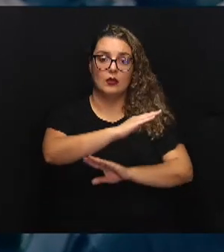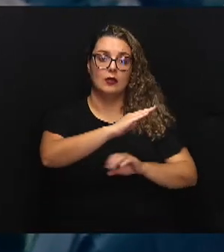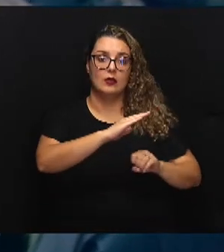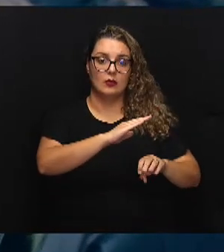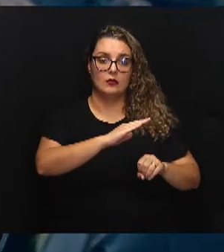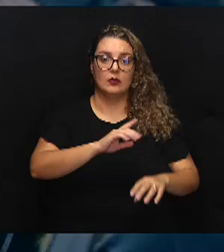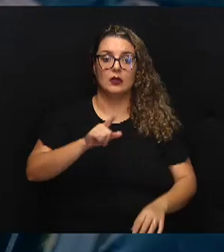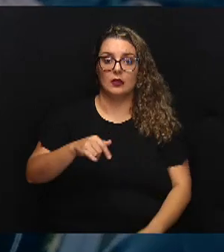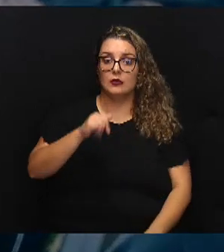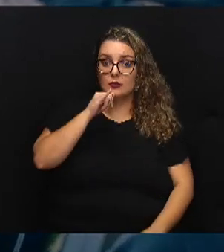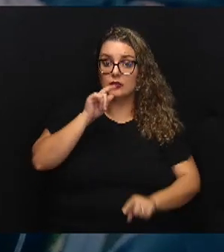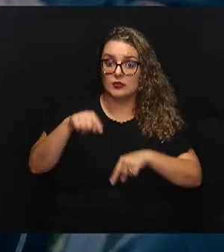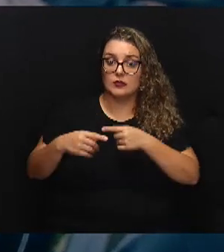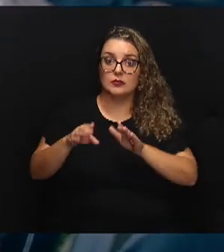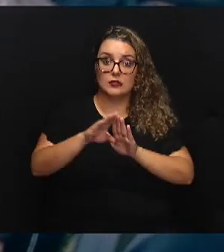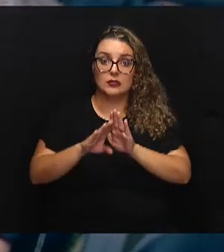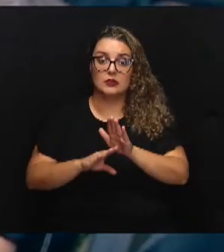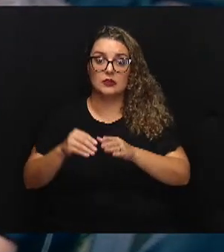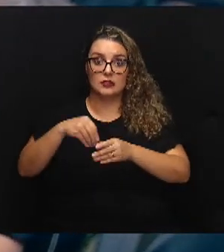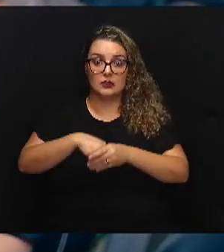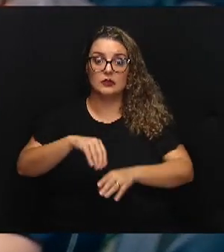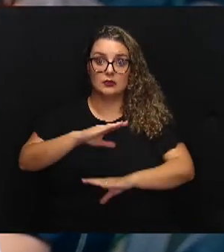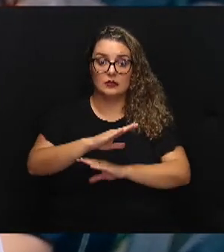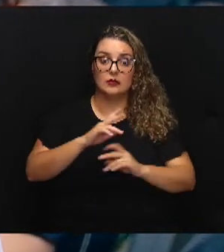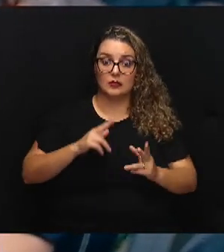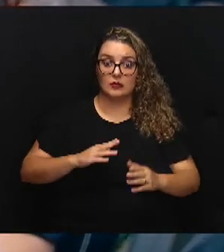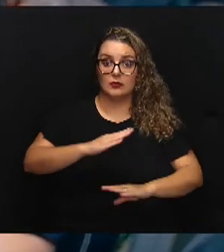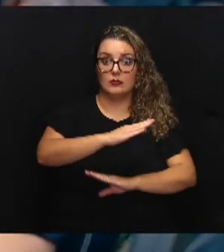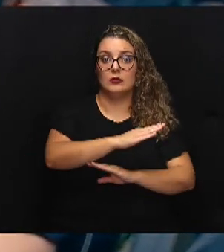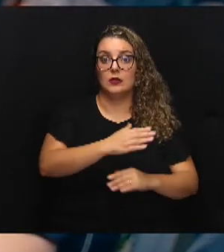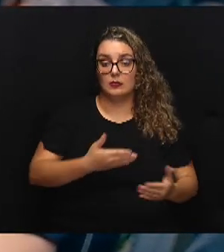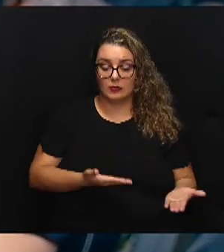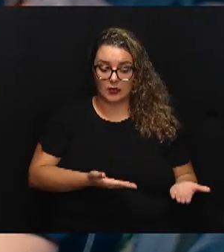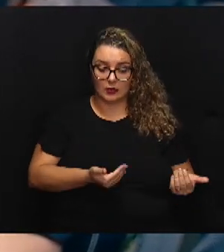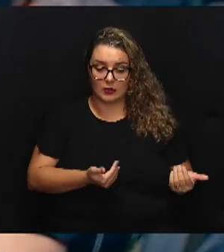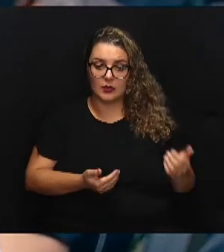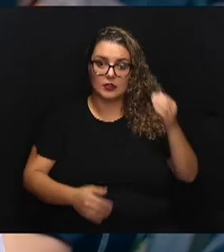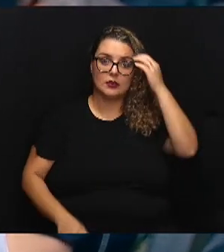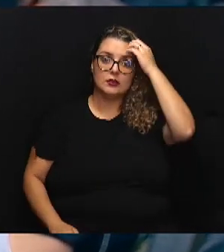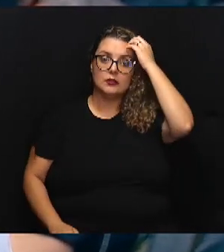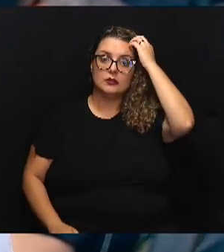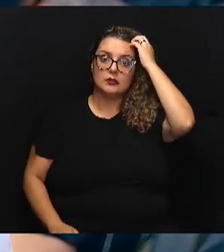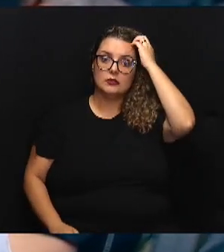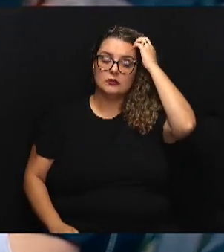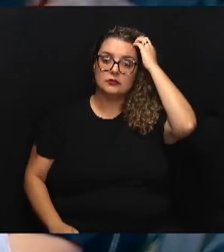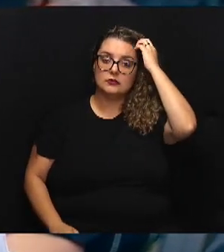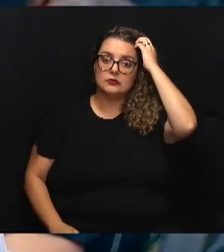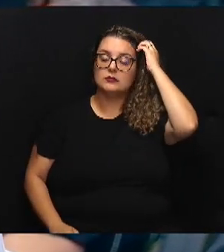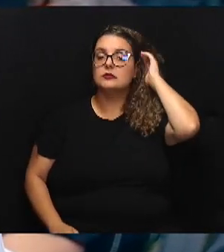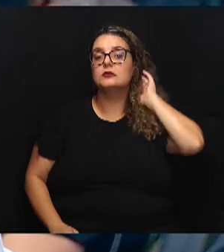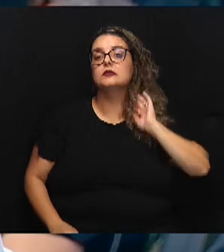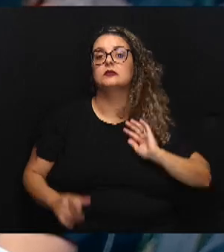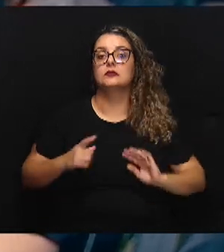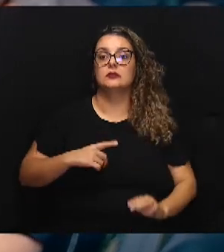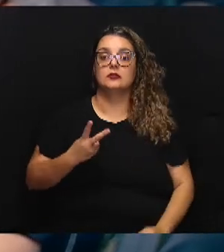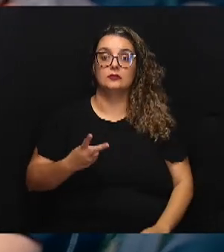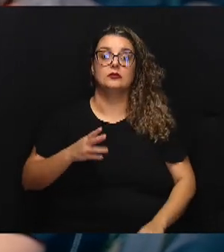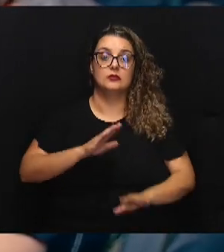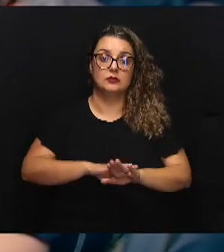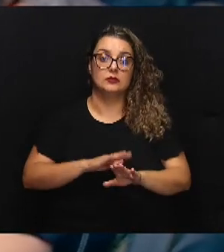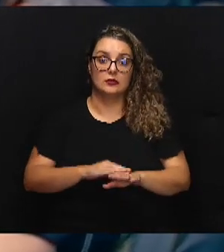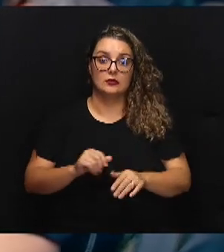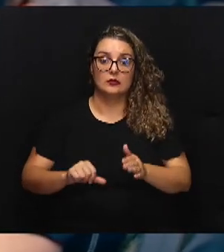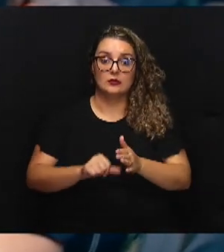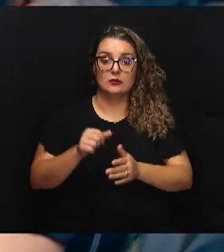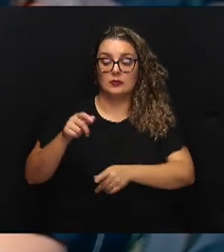a exemplo de outros programas que nós temos aqui na Câmara, como o Parlamento Jovem, tem uma dupla função, né? Primeiro, de